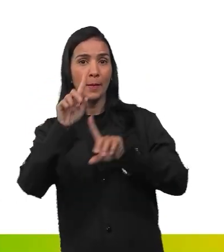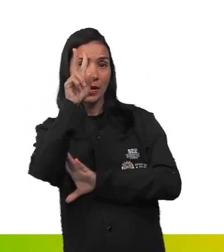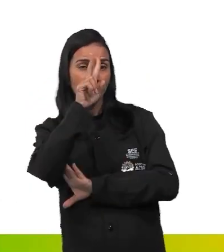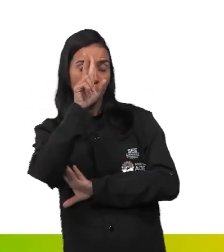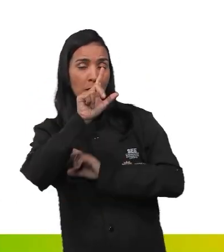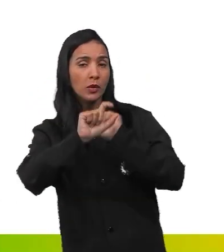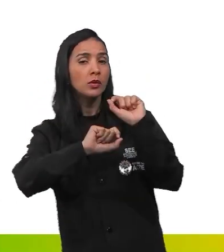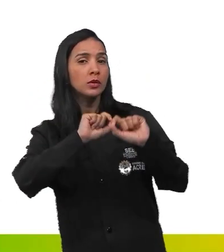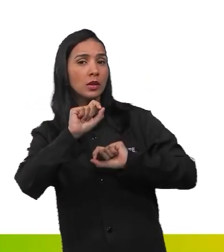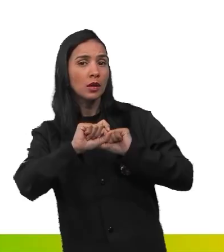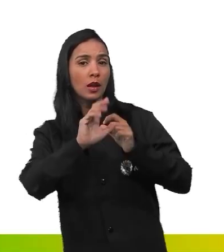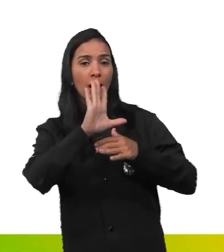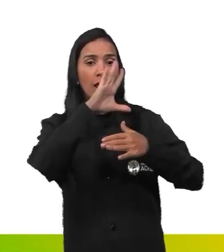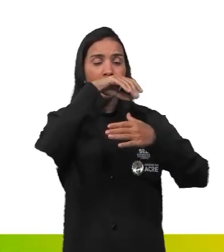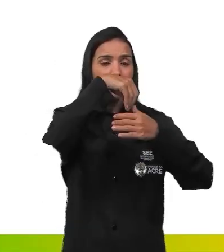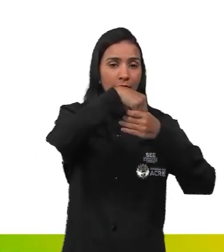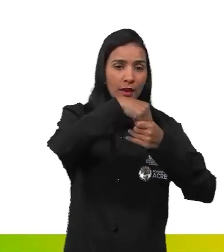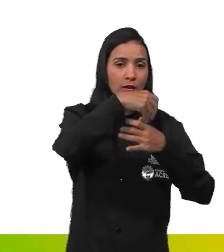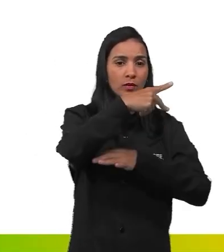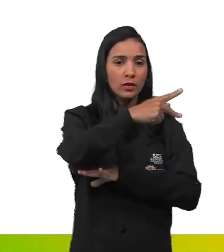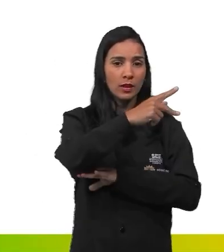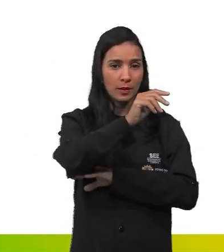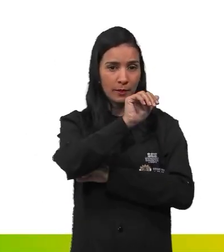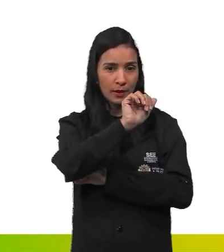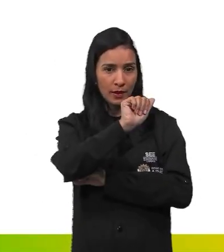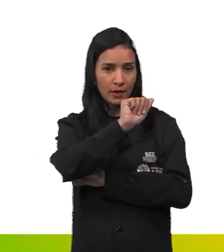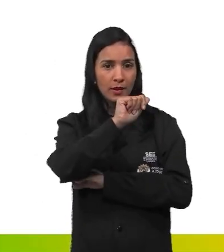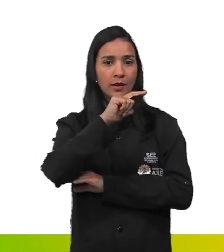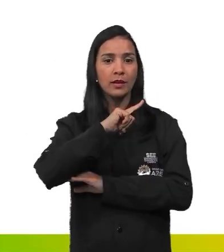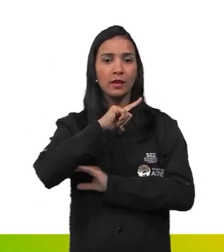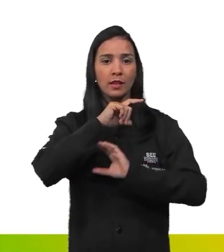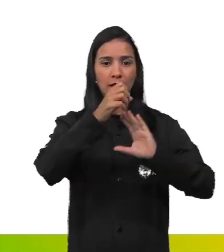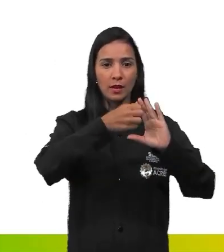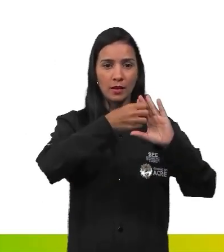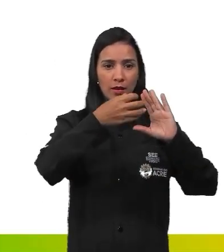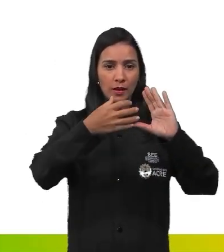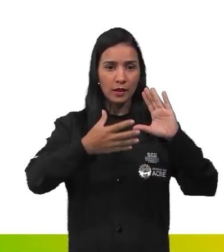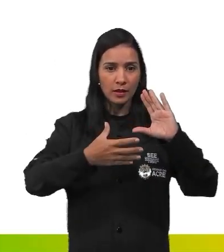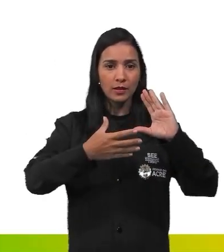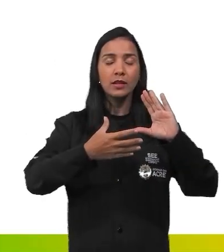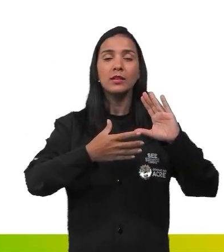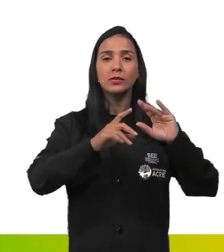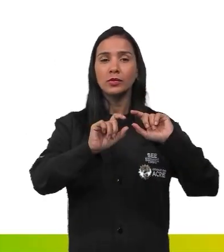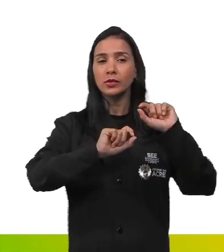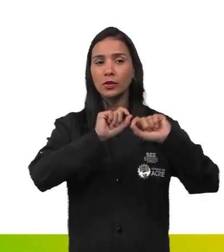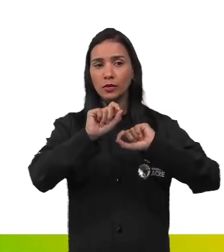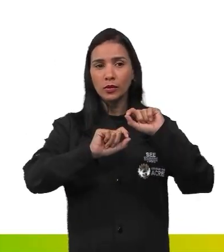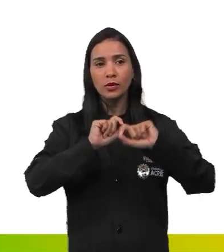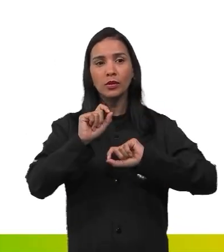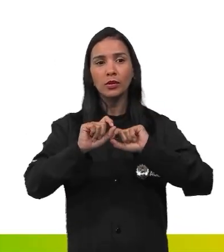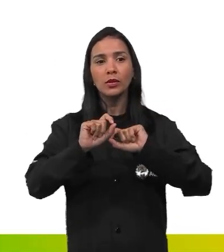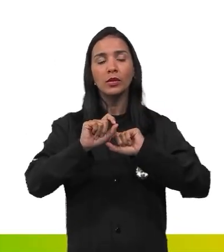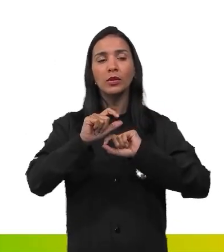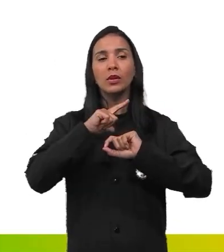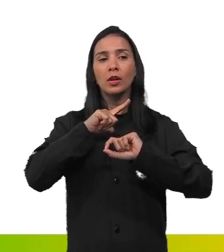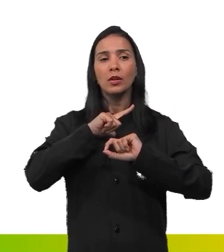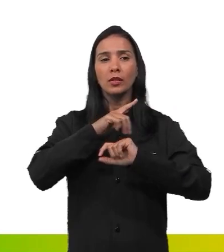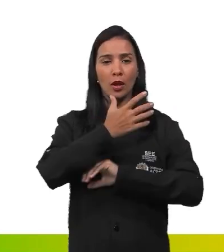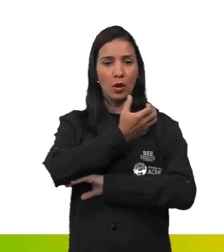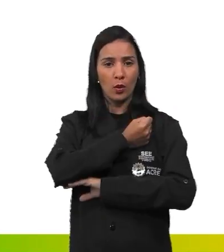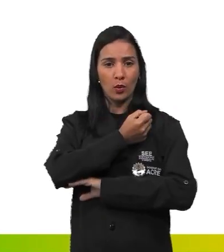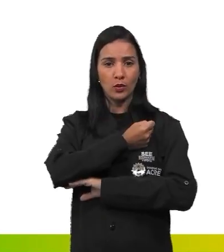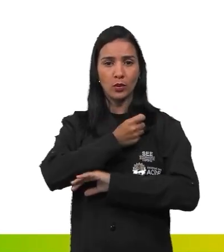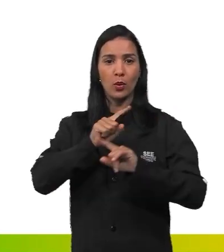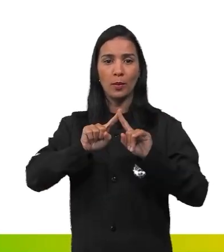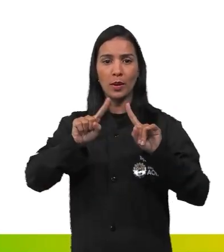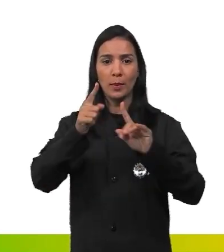progressão aritmética tem a característica de que um termo menos o antecessor é sempre